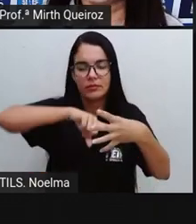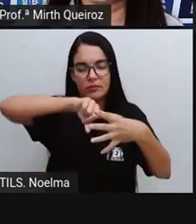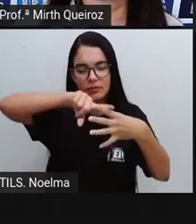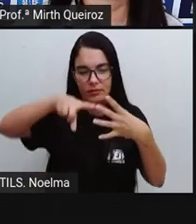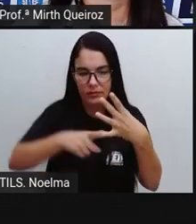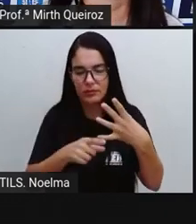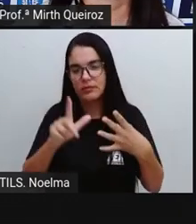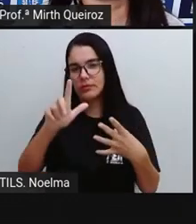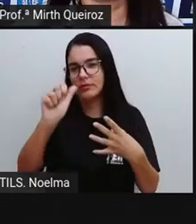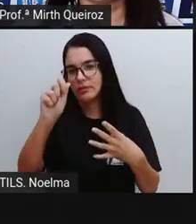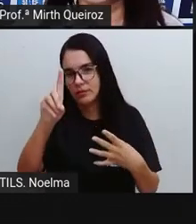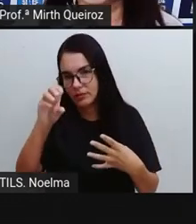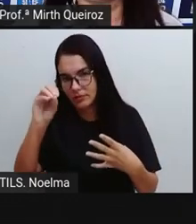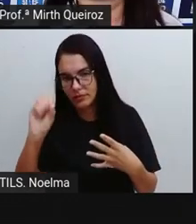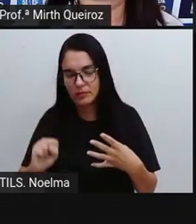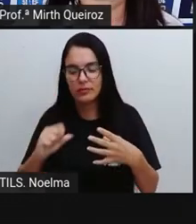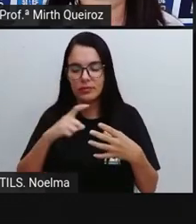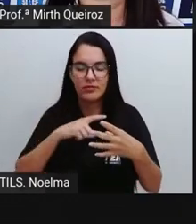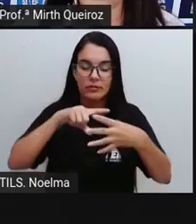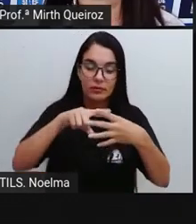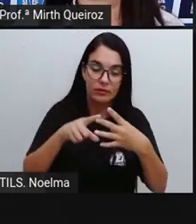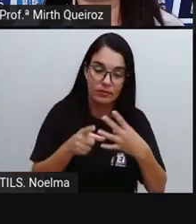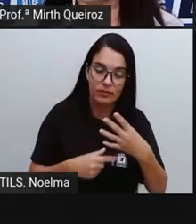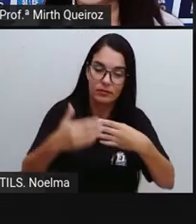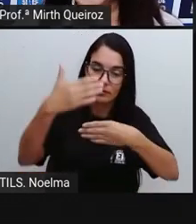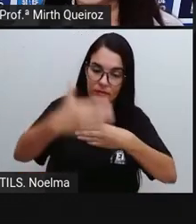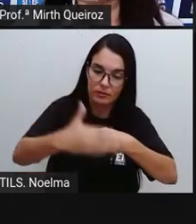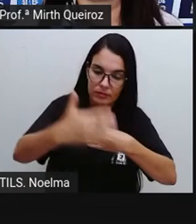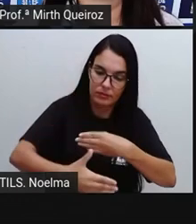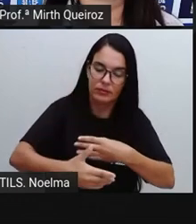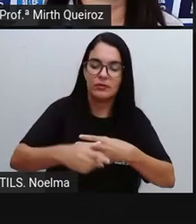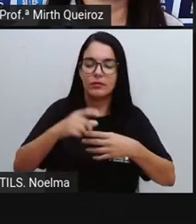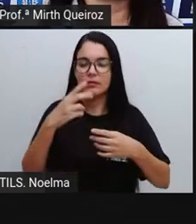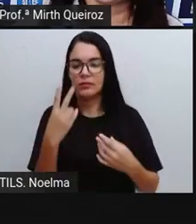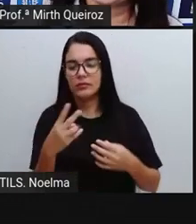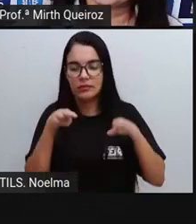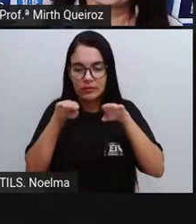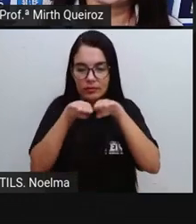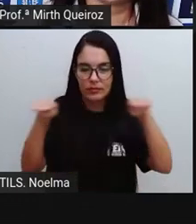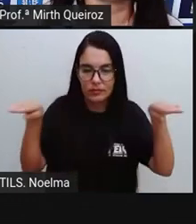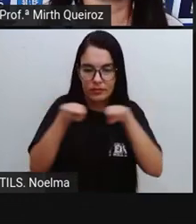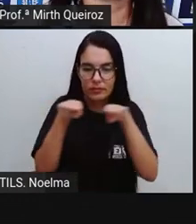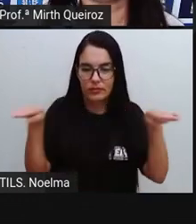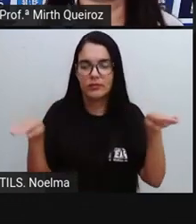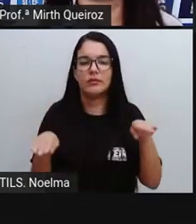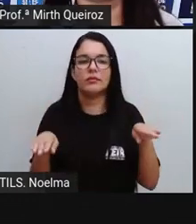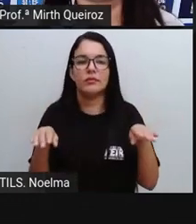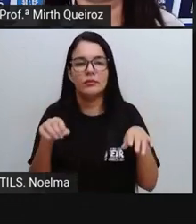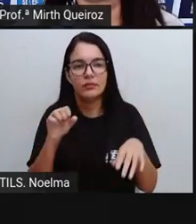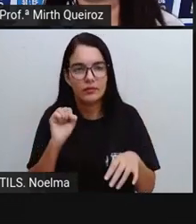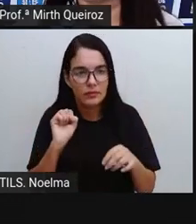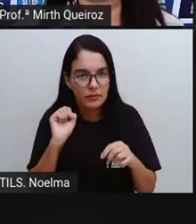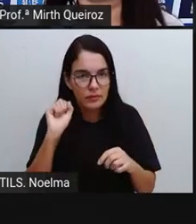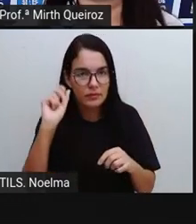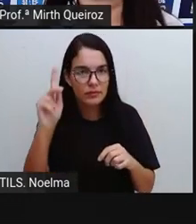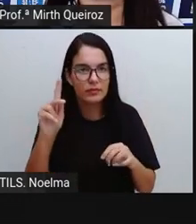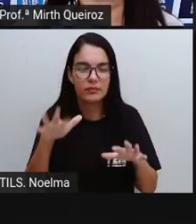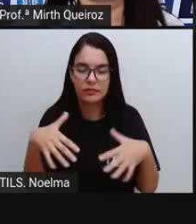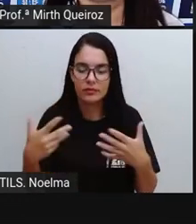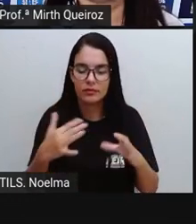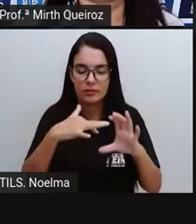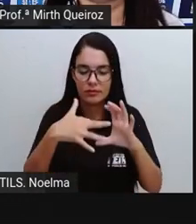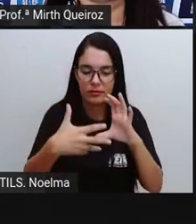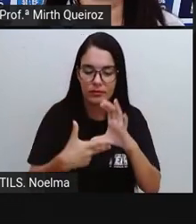4 lados, 4 vértices, 2 lados paralelos, 2 lados com a mesma medida, certo? Essas